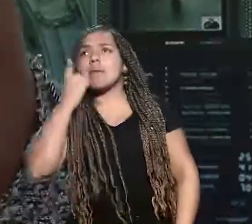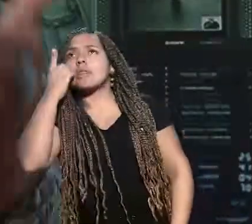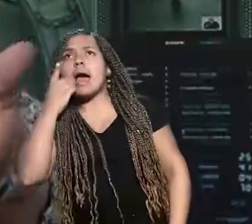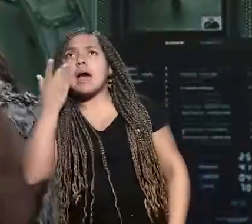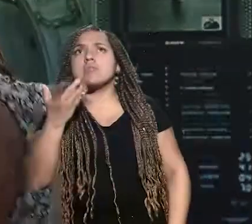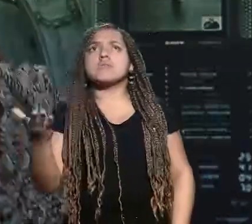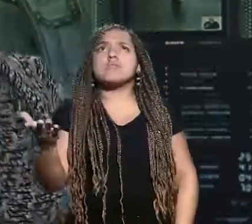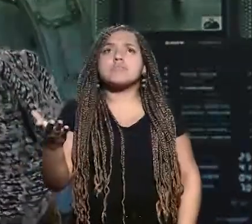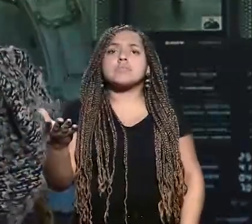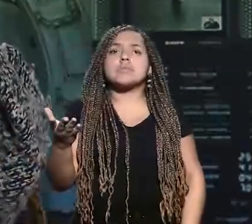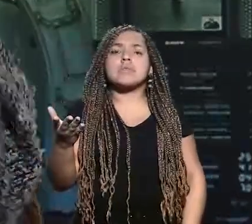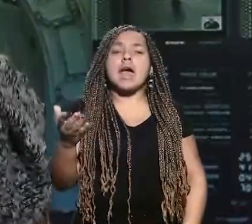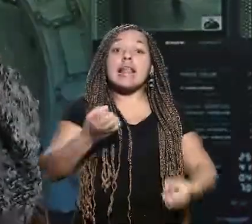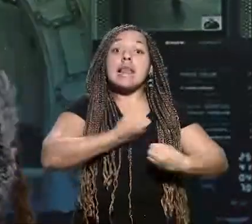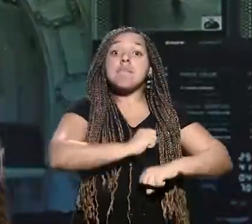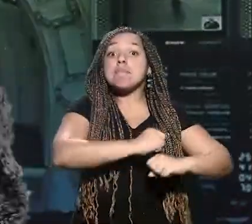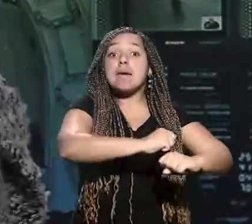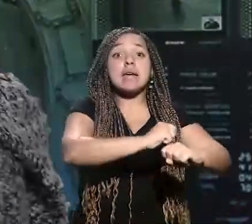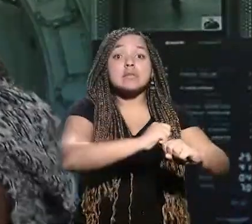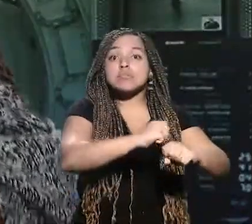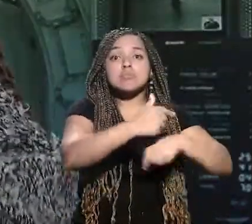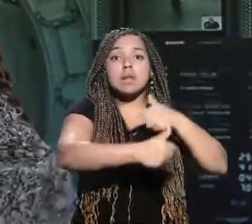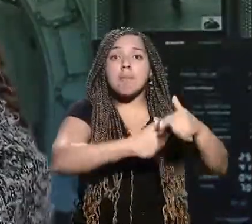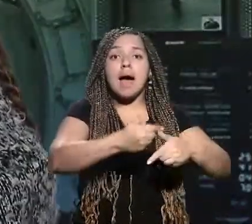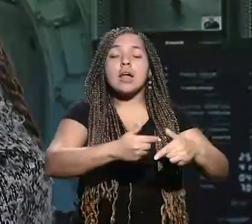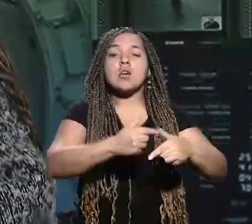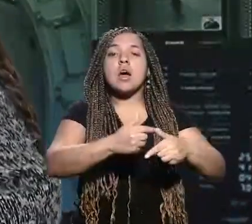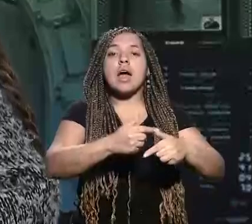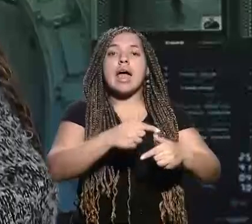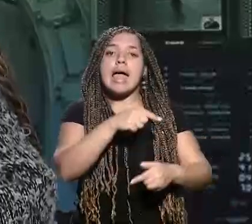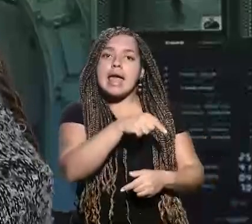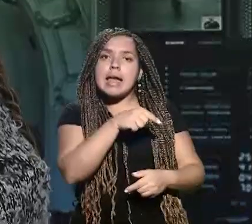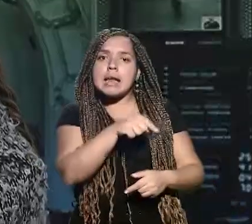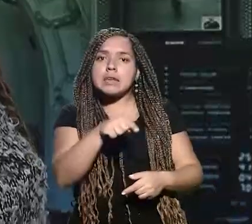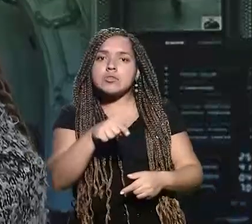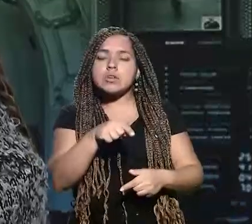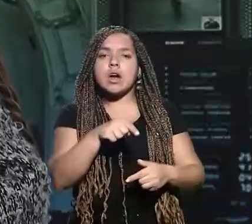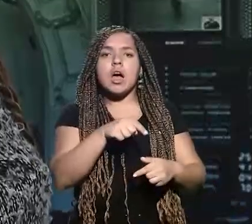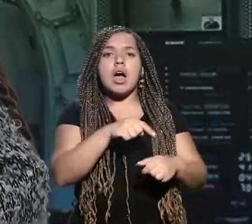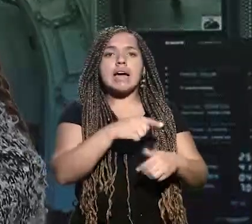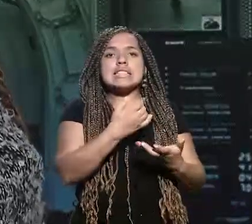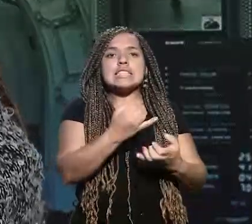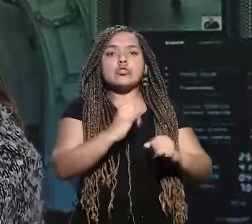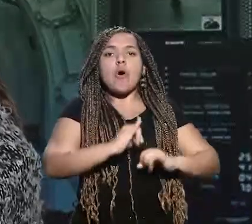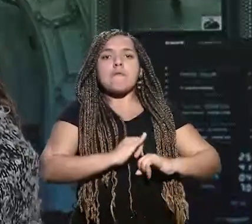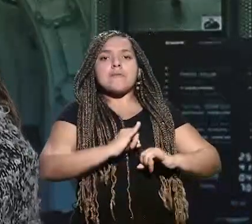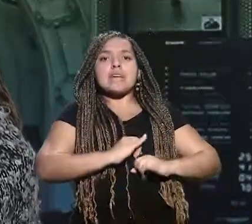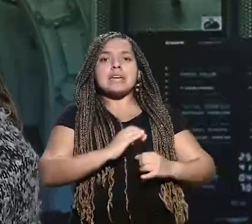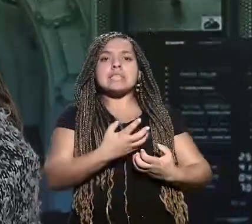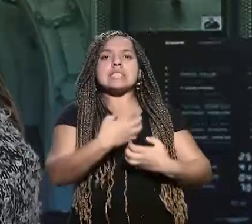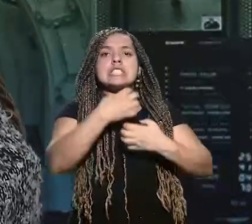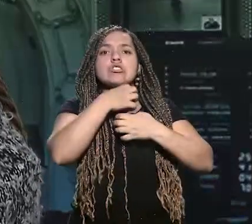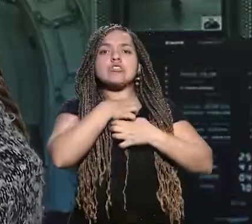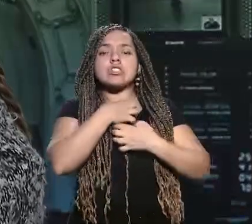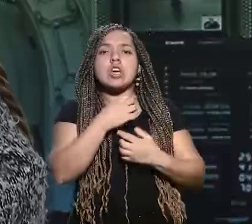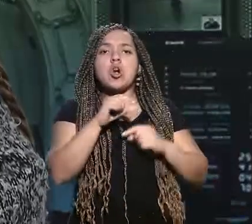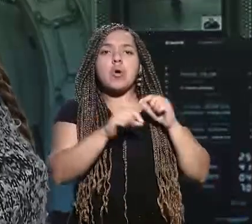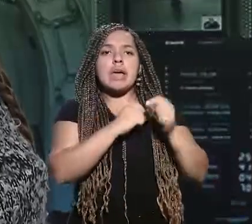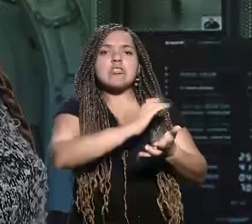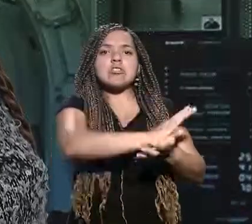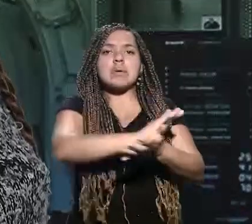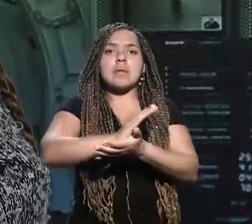seja deputada, seja na limpeza, que não sofram processos discriminatórios, de cerceamento de liberdade,